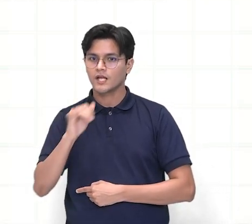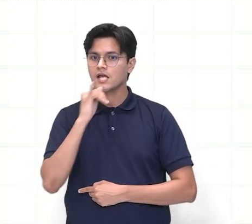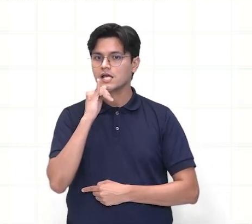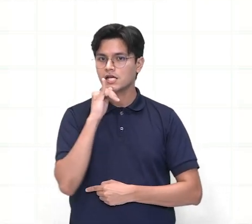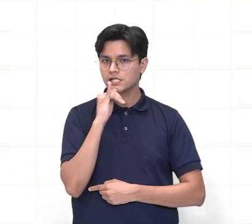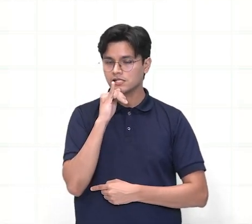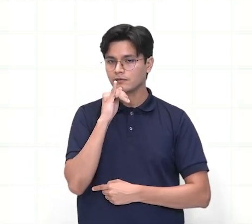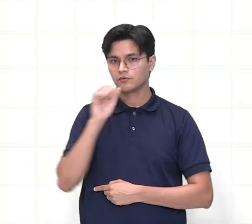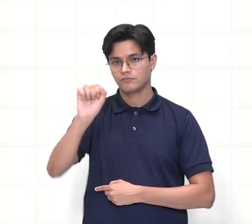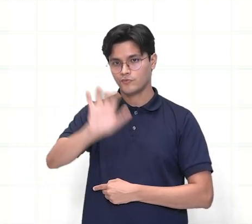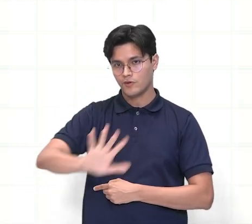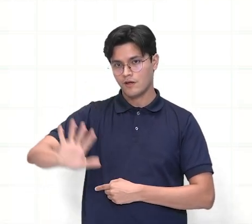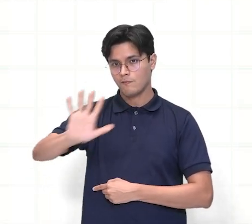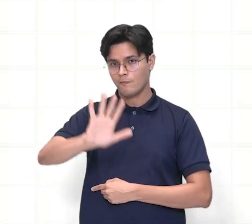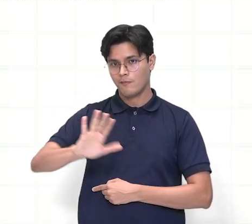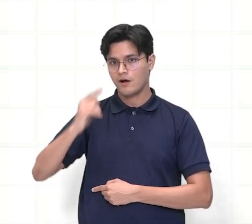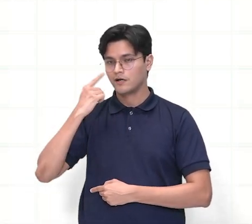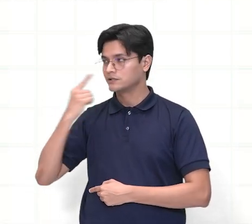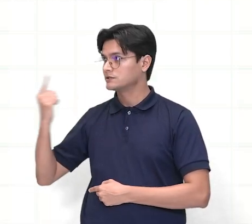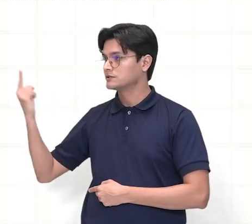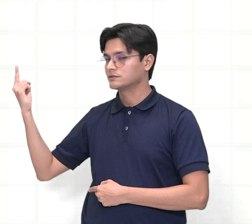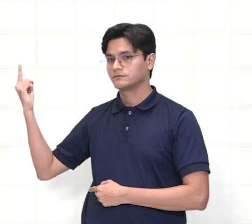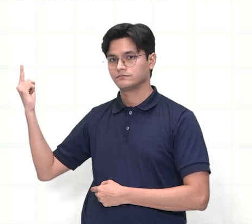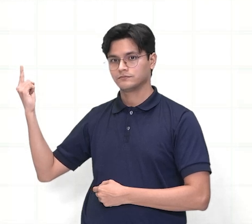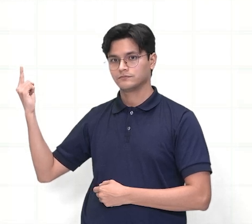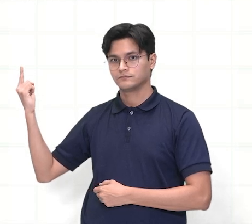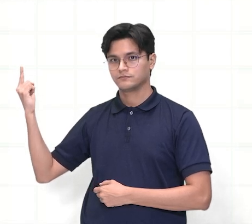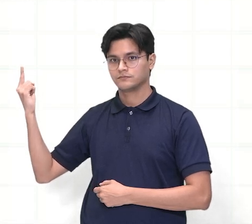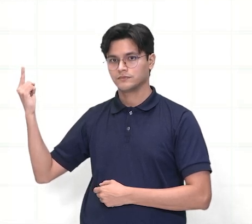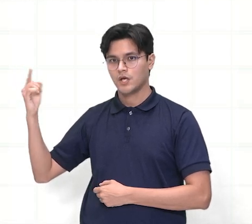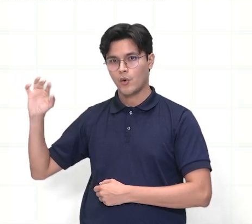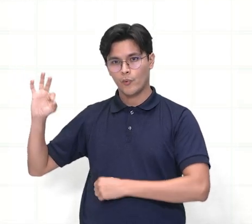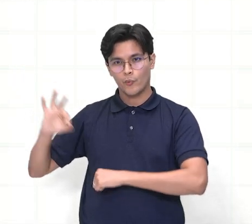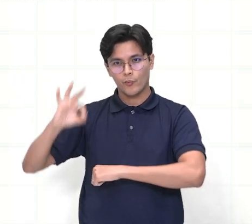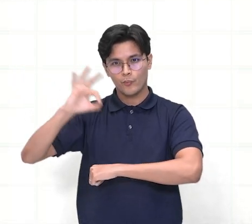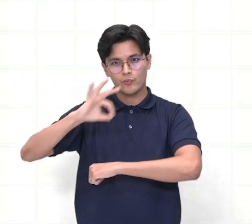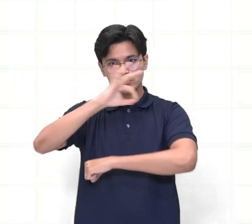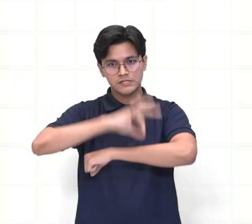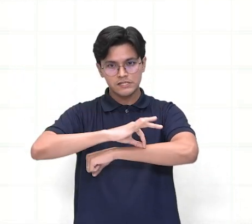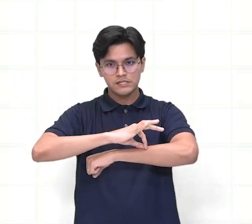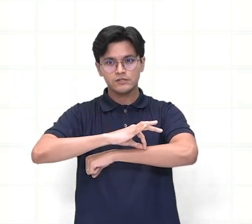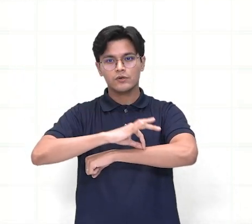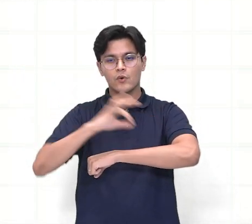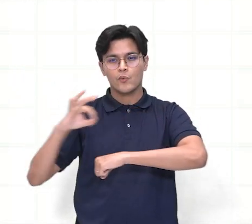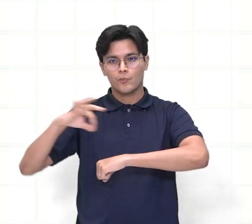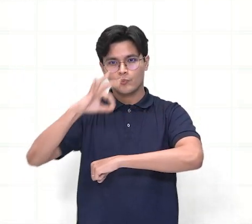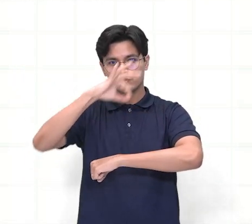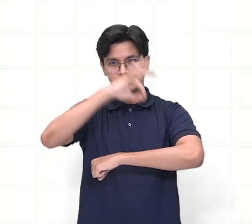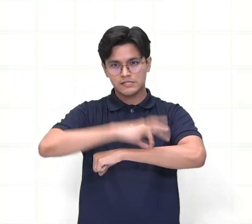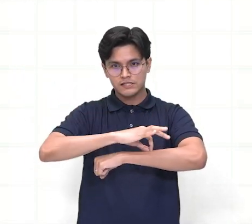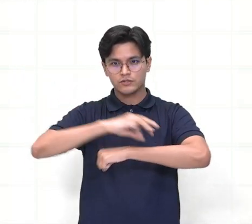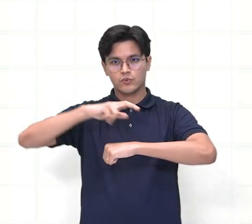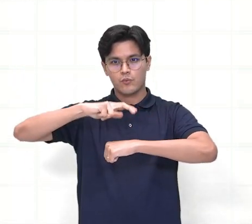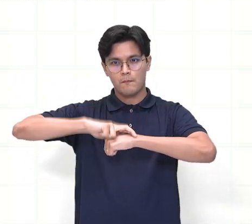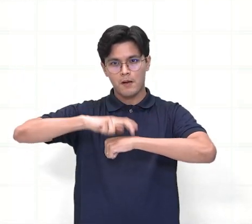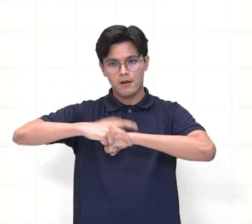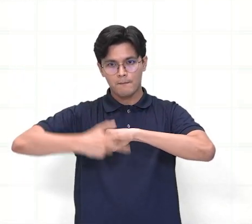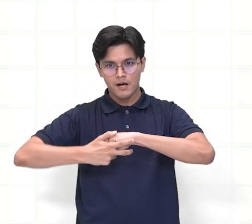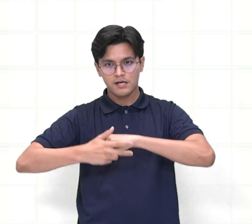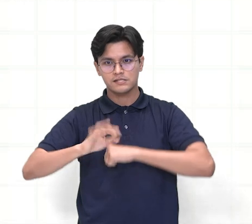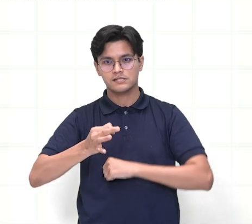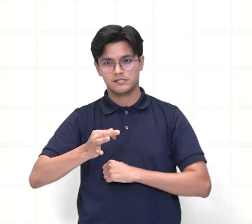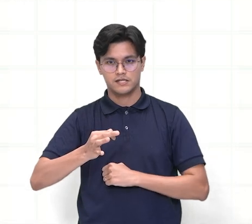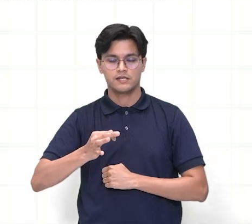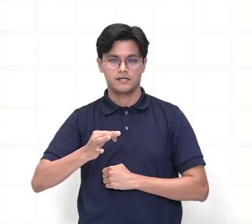nossa imagem o mosquito da dengue, certo? E o mosquito da dengue,